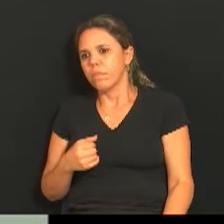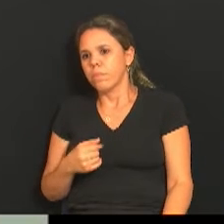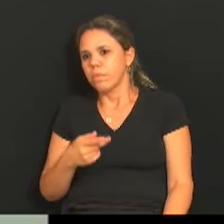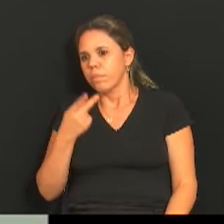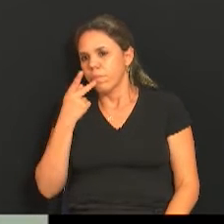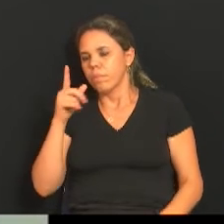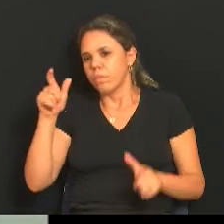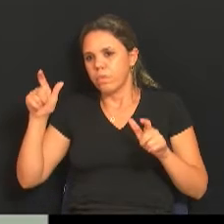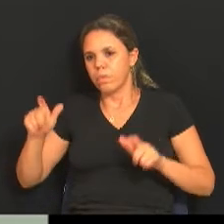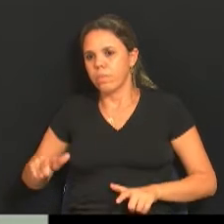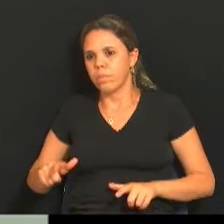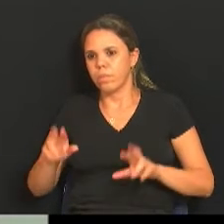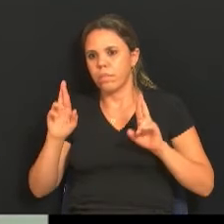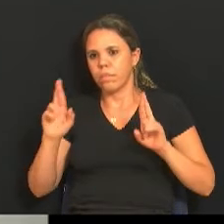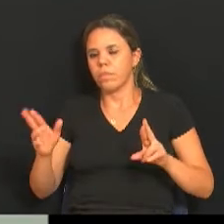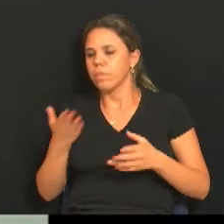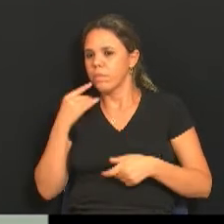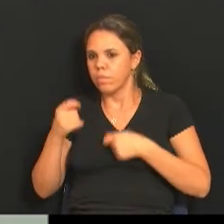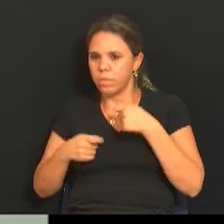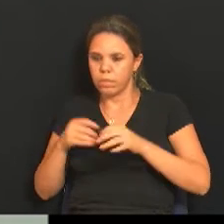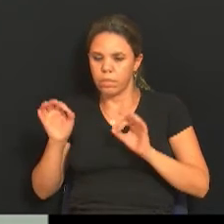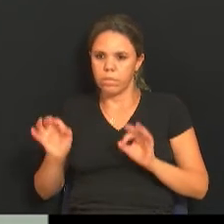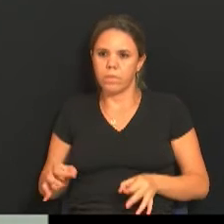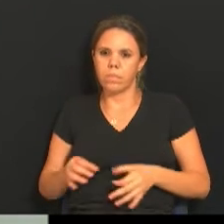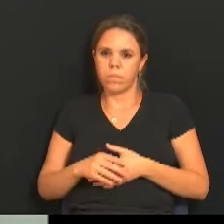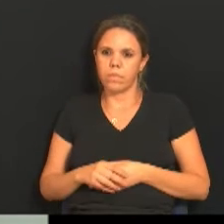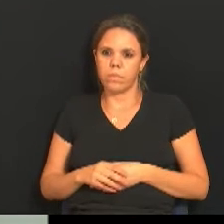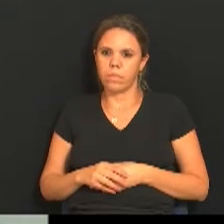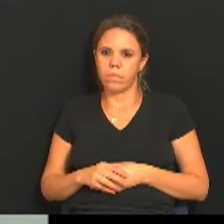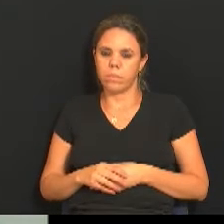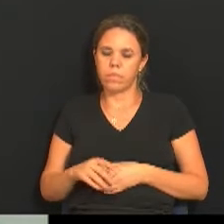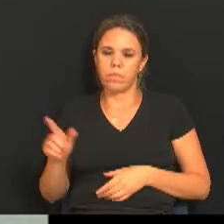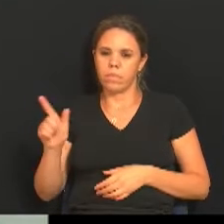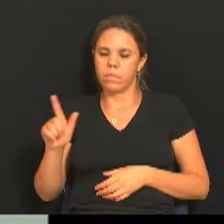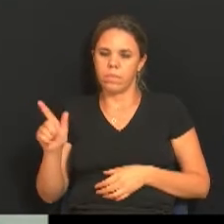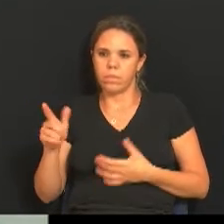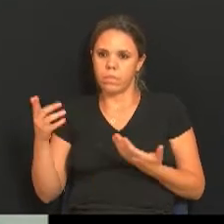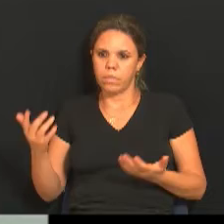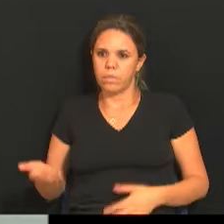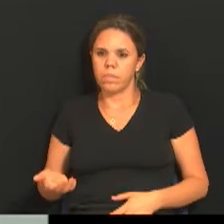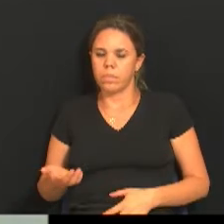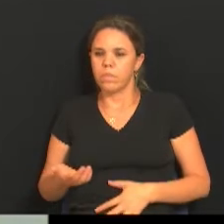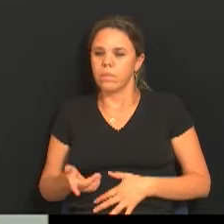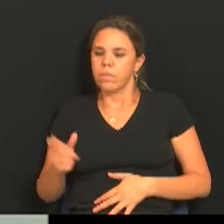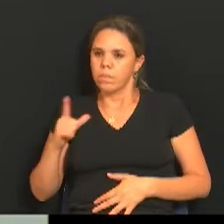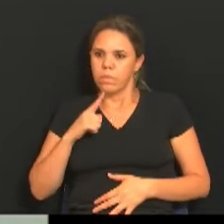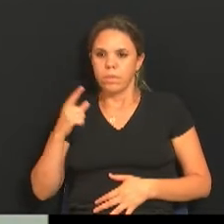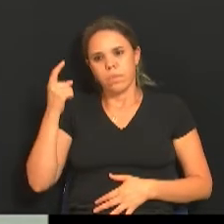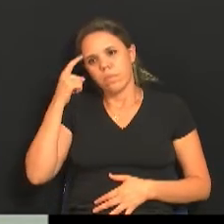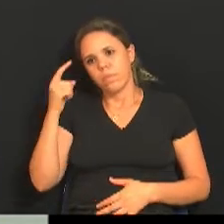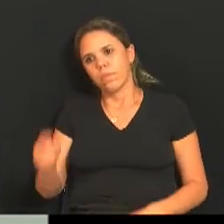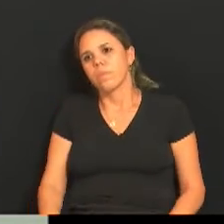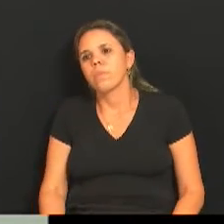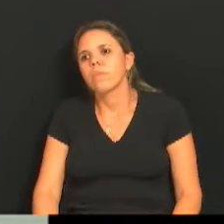espaço decente, podendo se alimentar. Eu acho que é nessa lógica, né, gente, que a gente tem pensado.